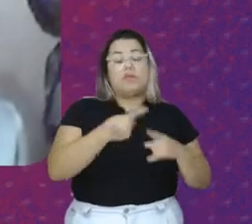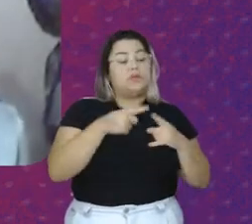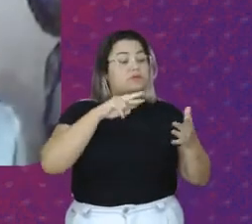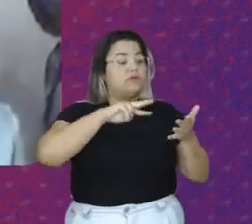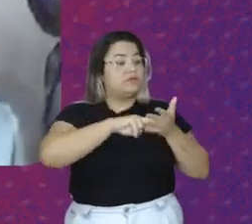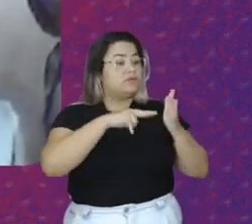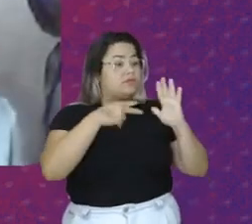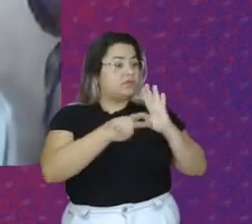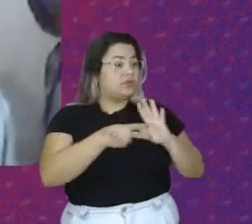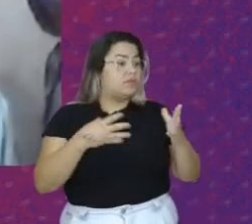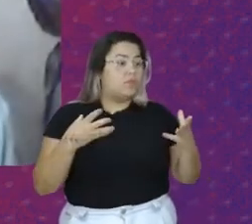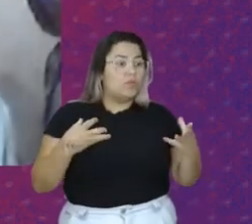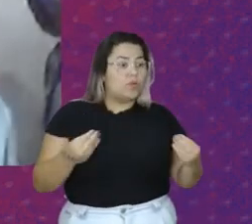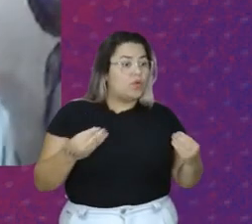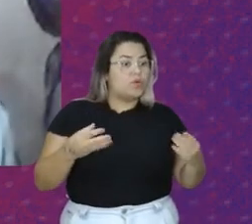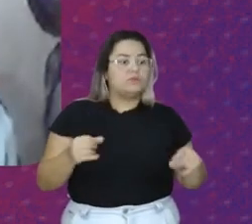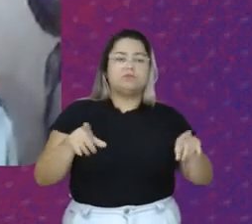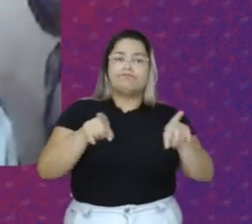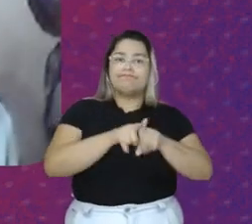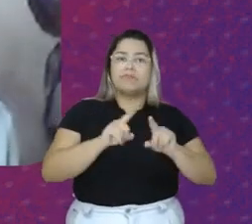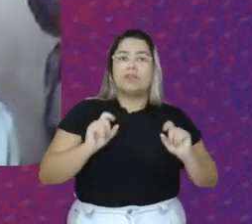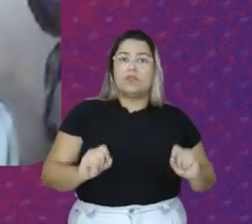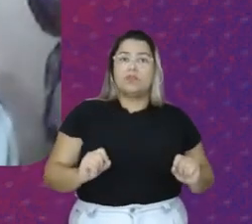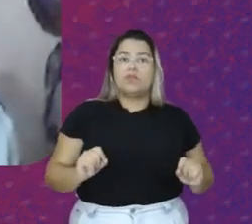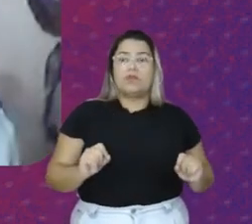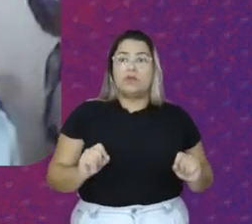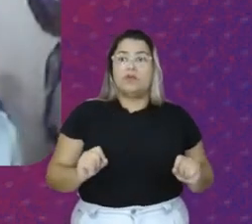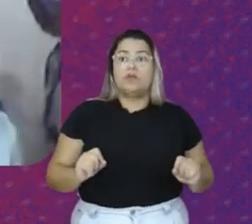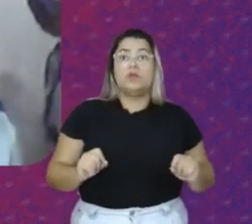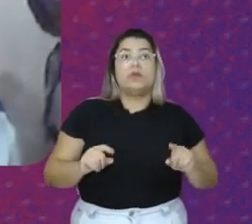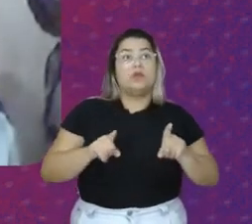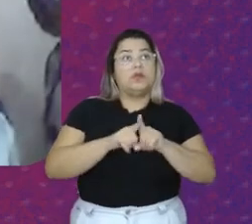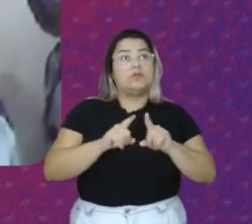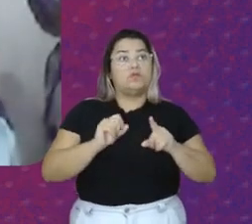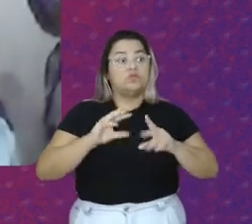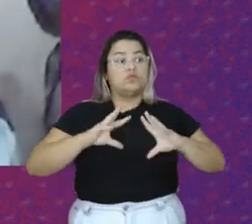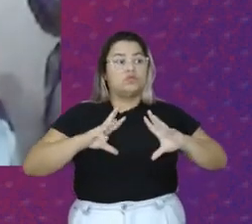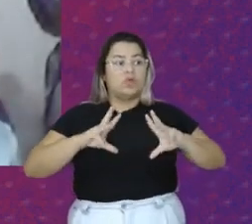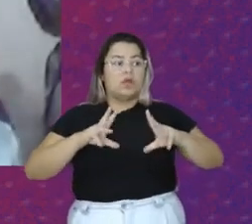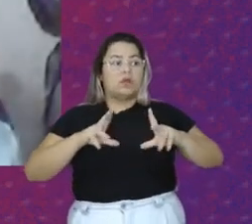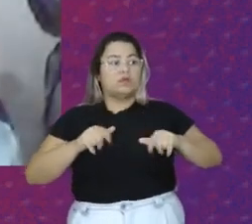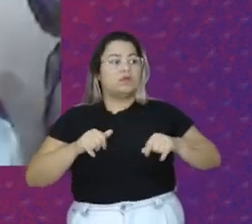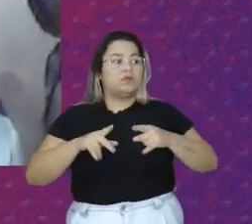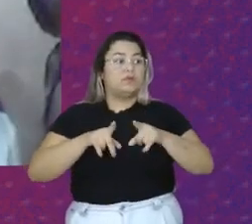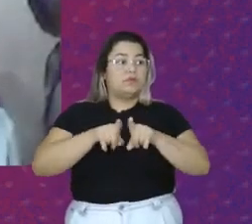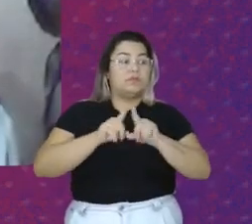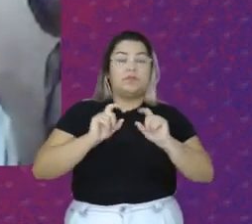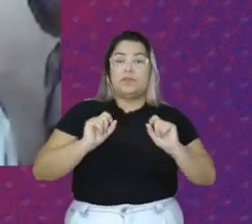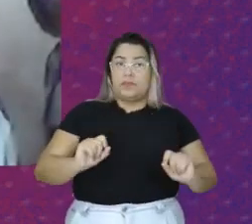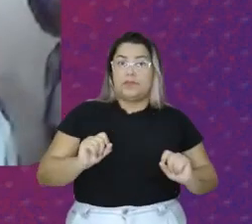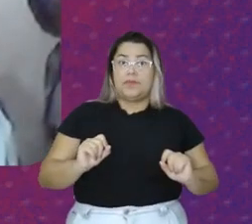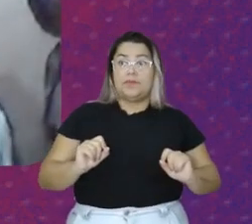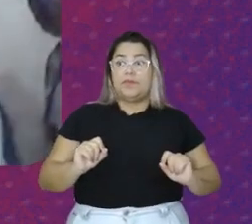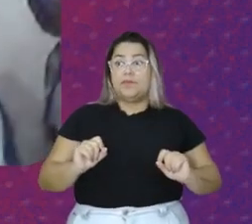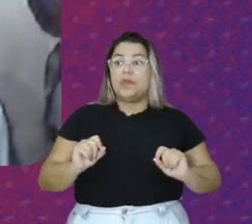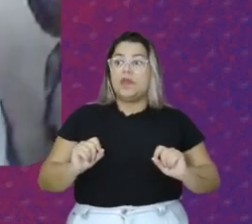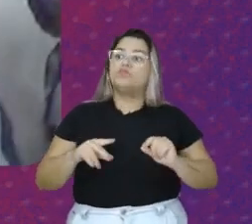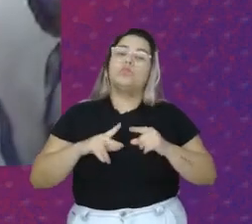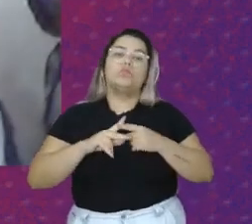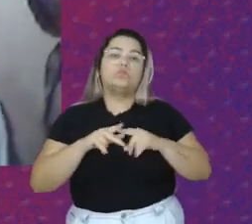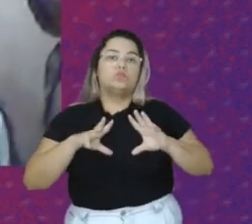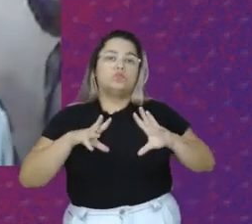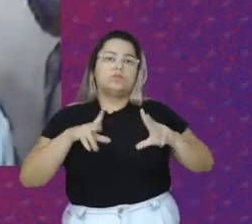significa muito. Foi exatamente esses instrumentos, esses equipamentos que